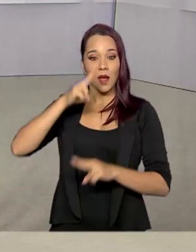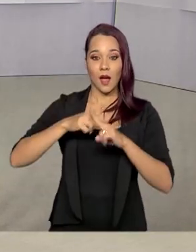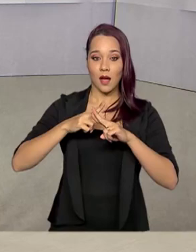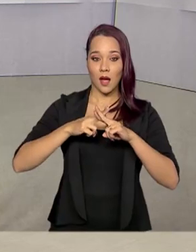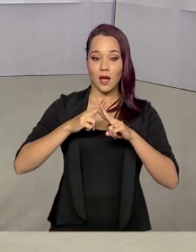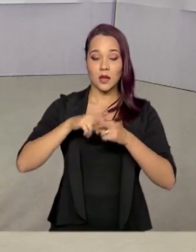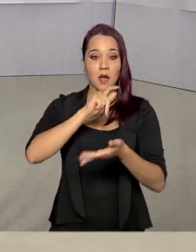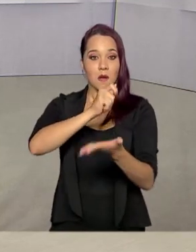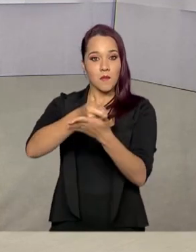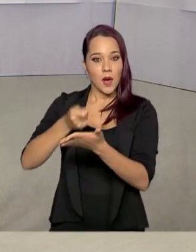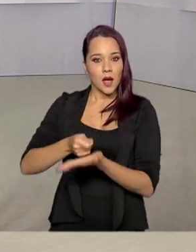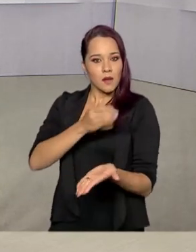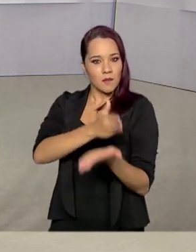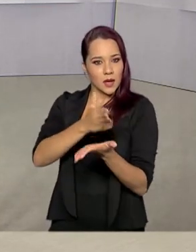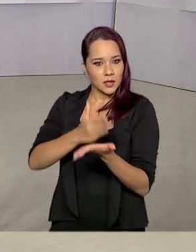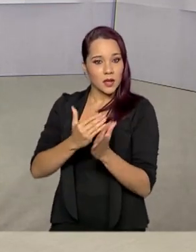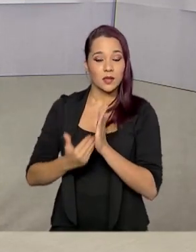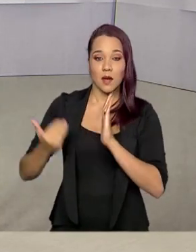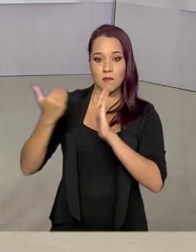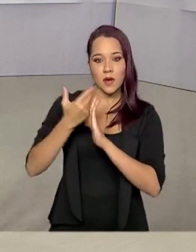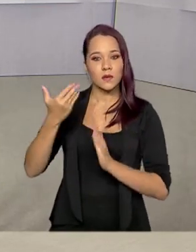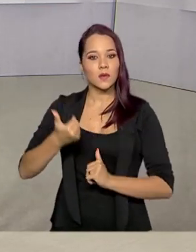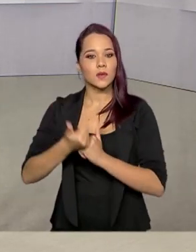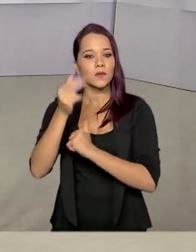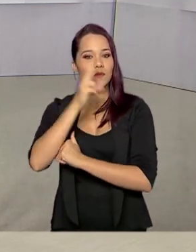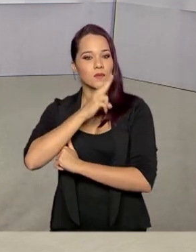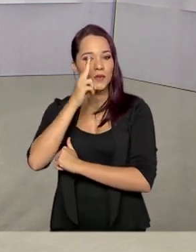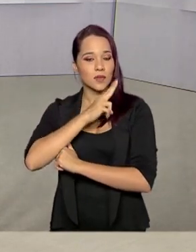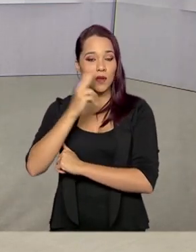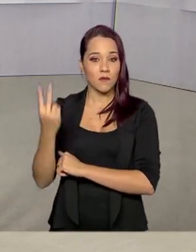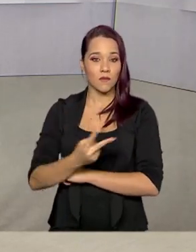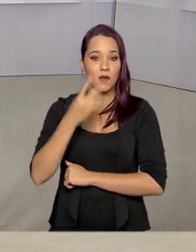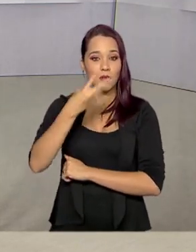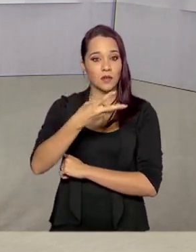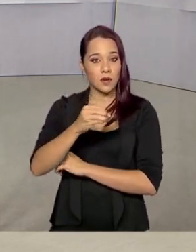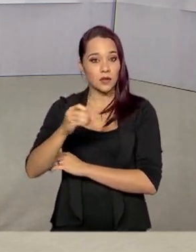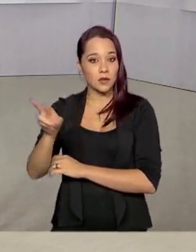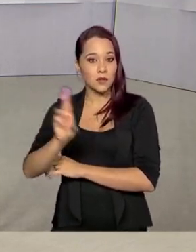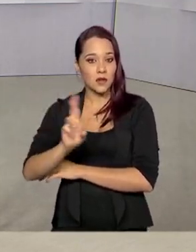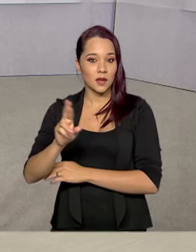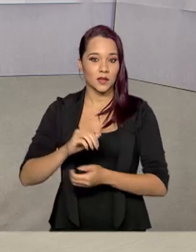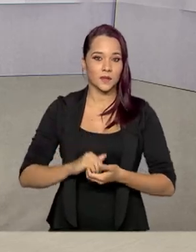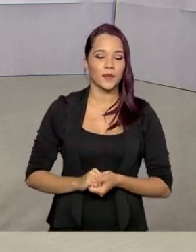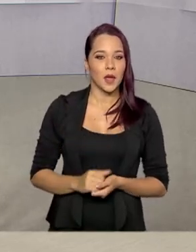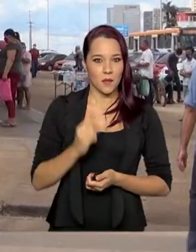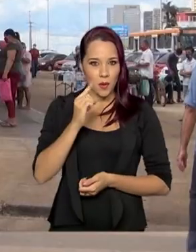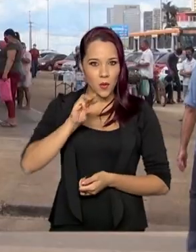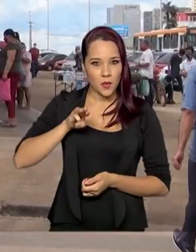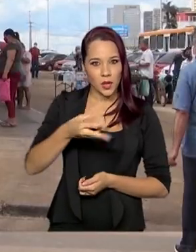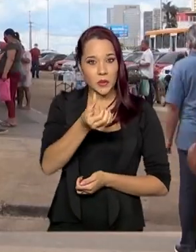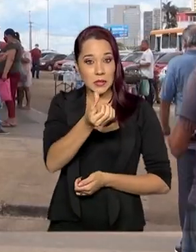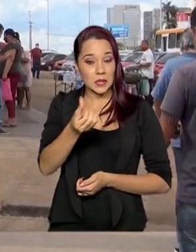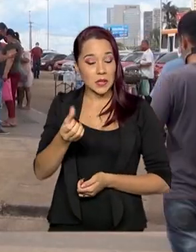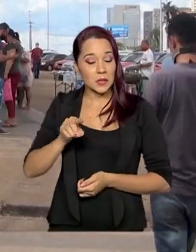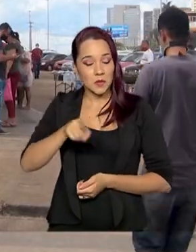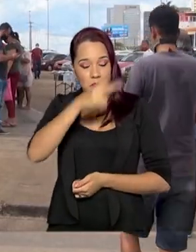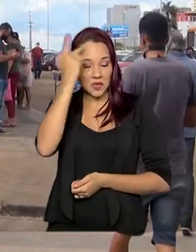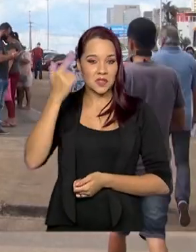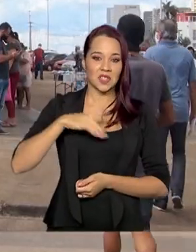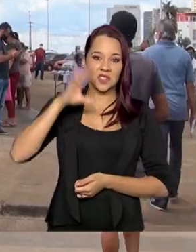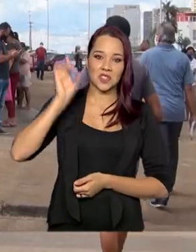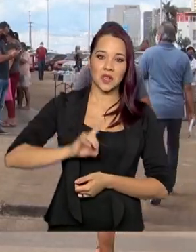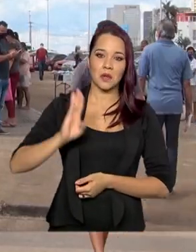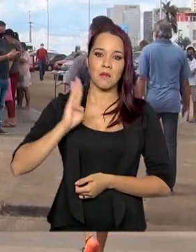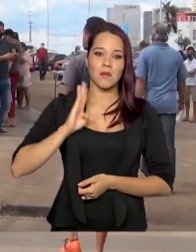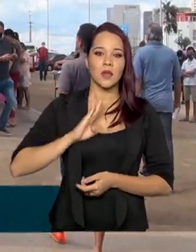Caixa Econômica paga parcelas extras do auxílio emergencial no valor de R$,00 para 1,6 milhão de beneficiários do